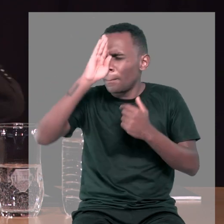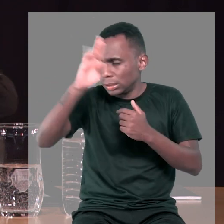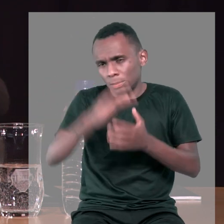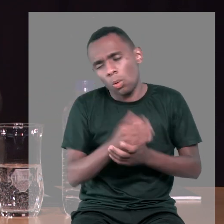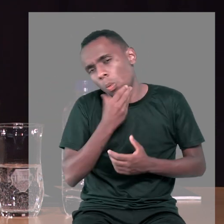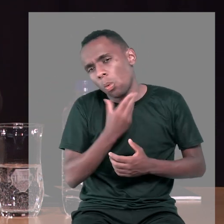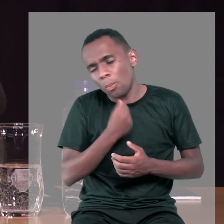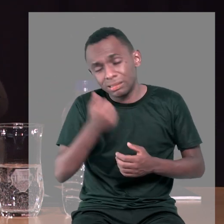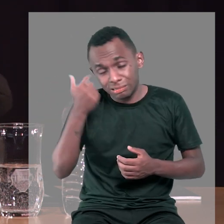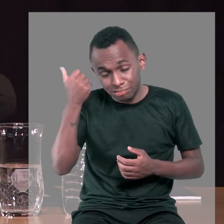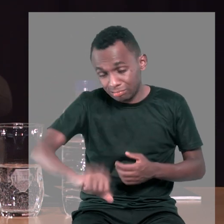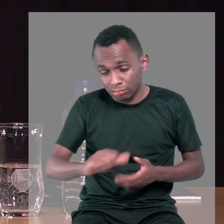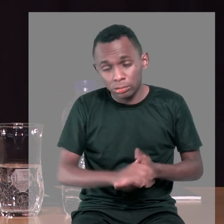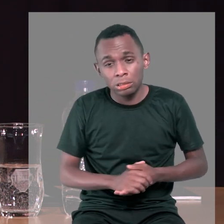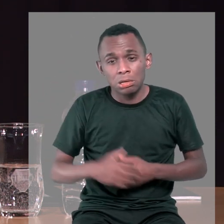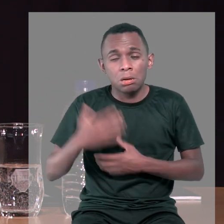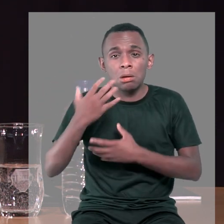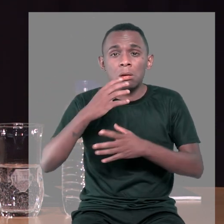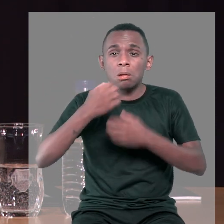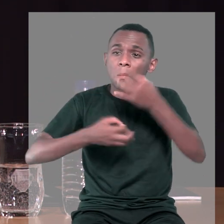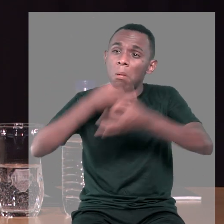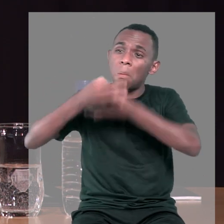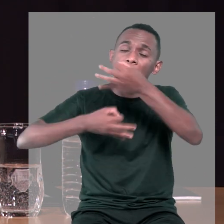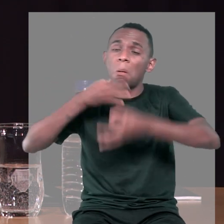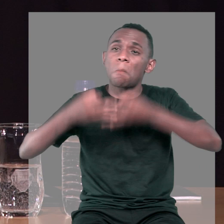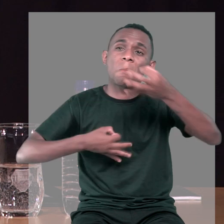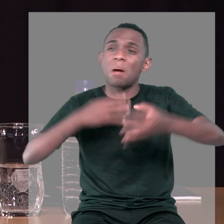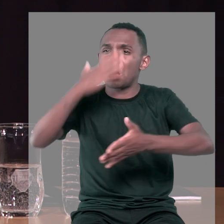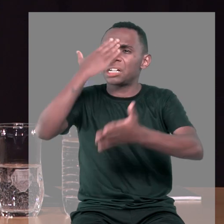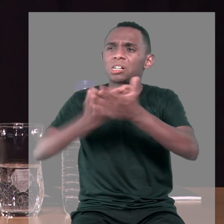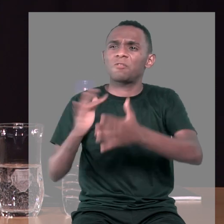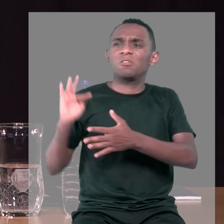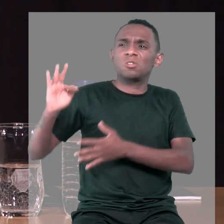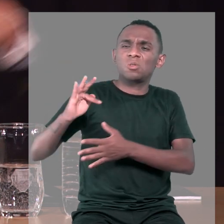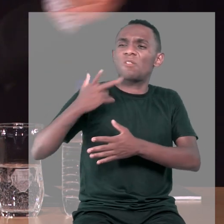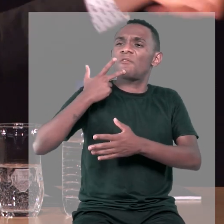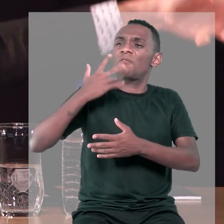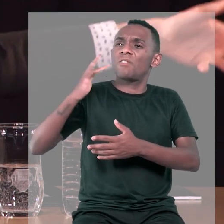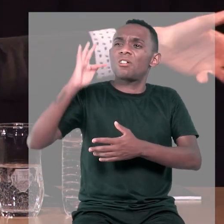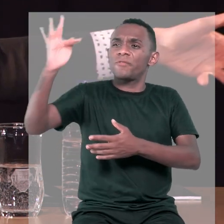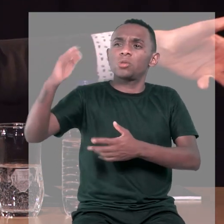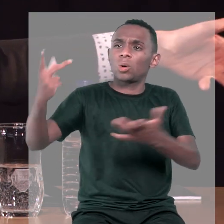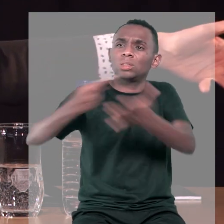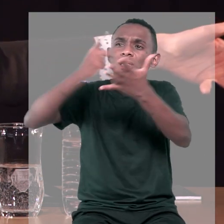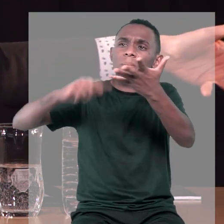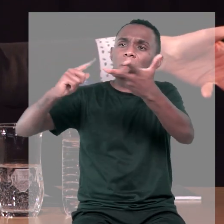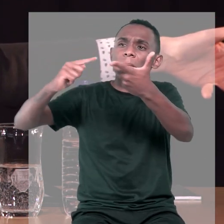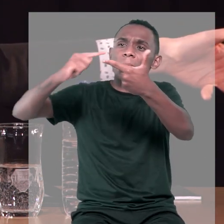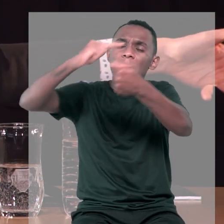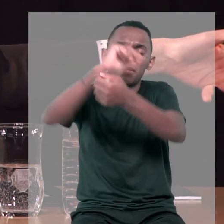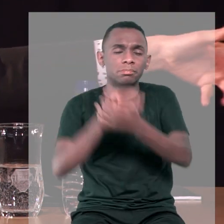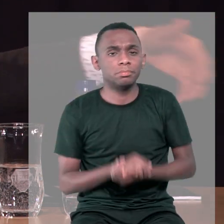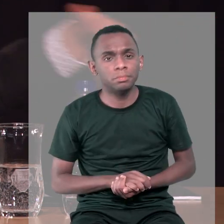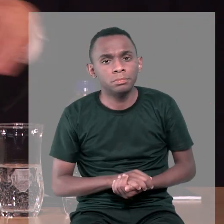explicitavam não apenas o curso do acontecimento presente, mas vinculava o presente ao passado,